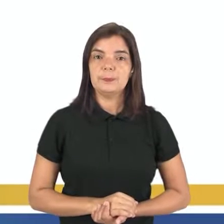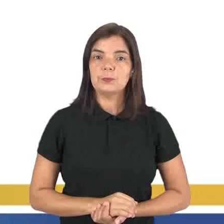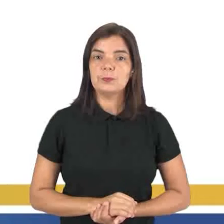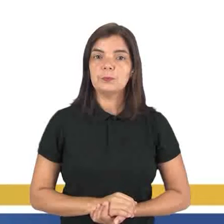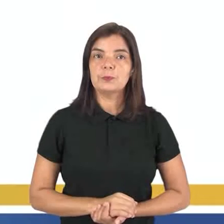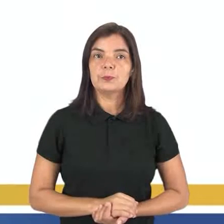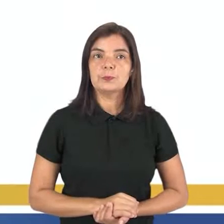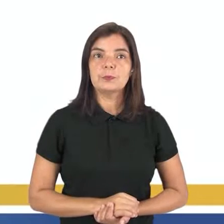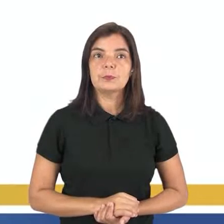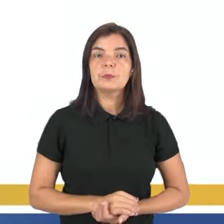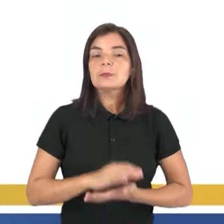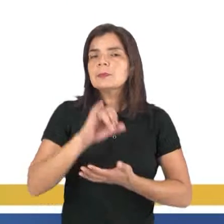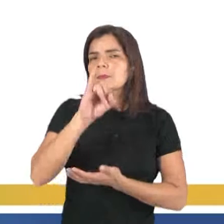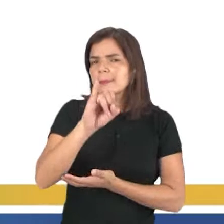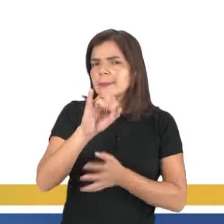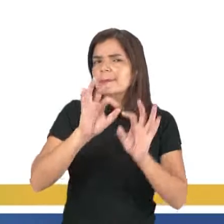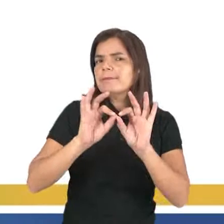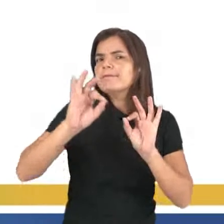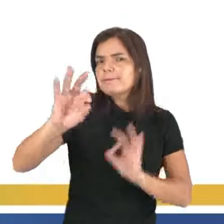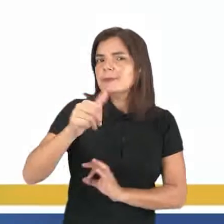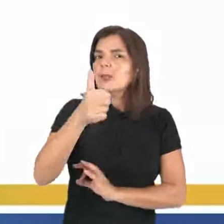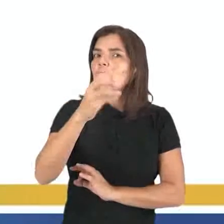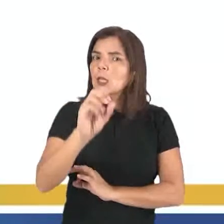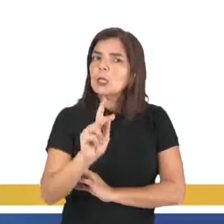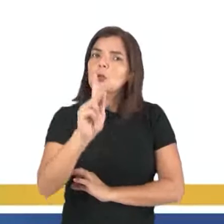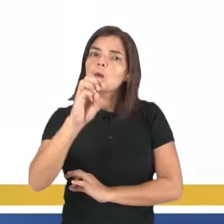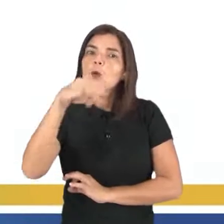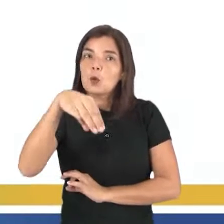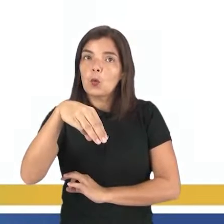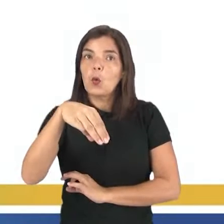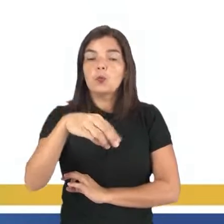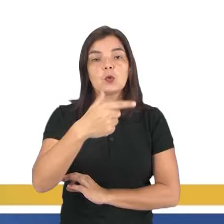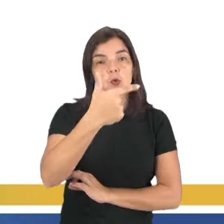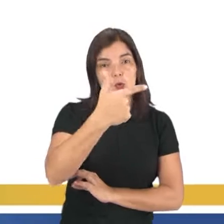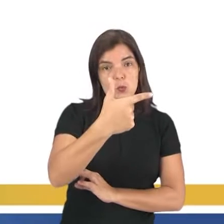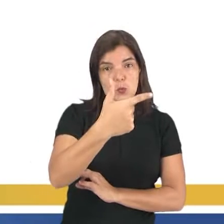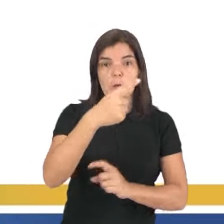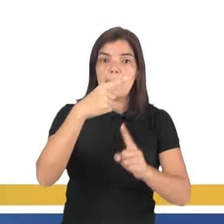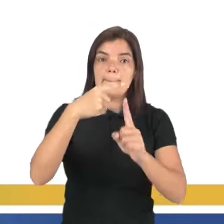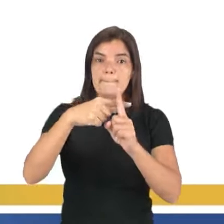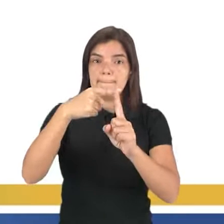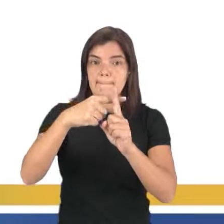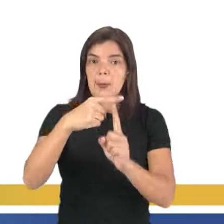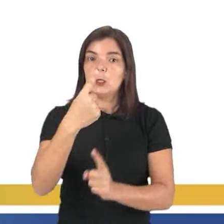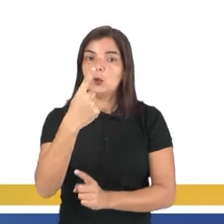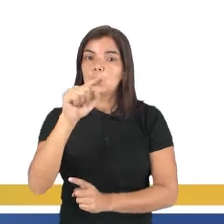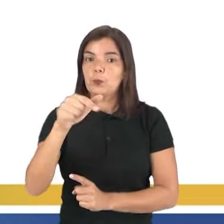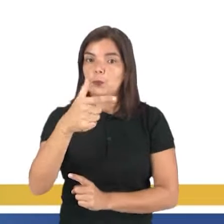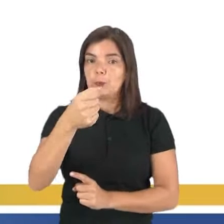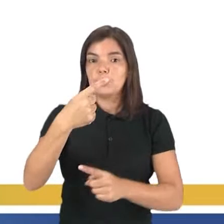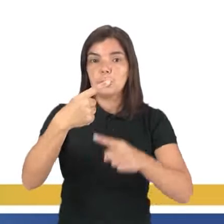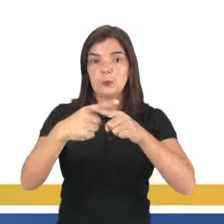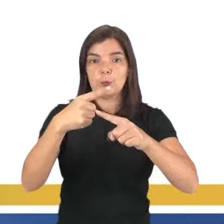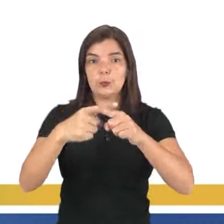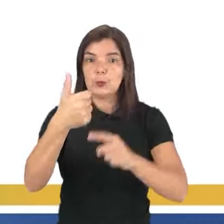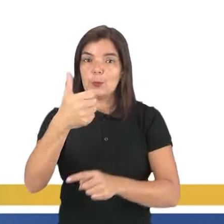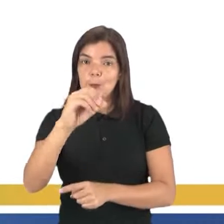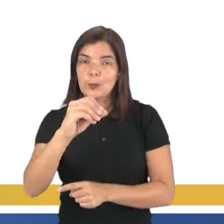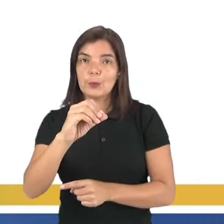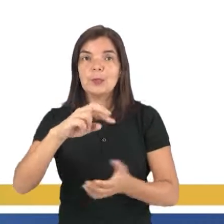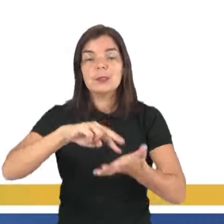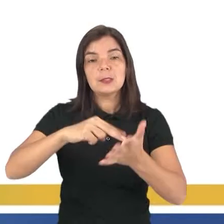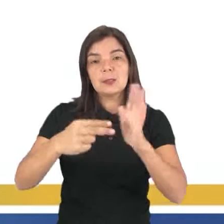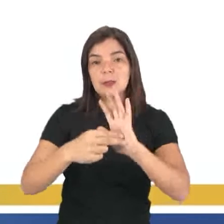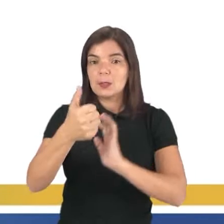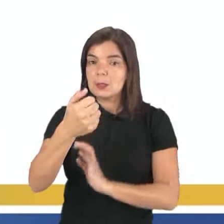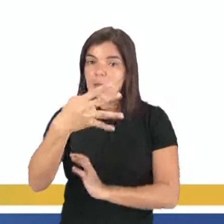11,60. Se a distância for 10 quilômetros, é 2 mais 1,20 multiplicado por 10, que daria R$